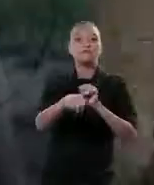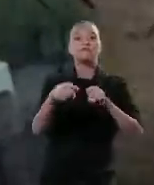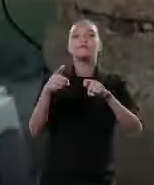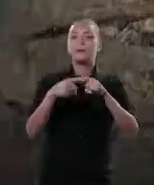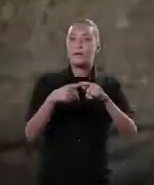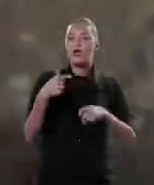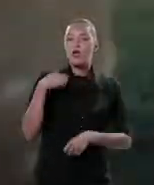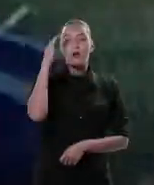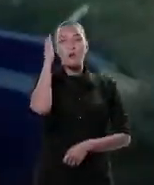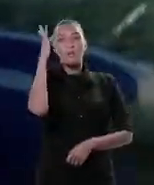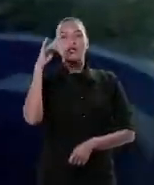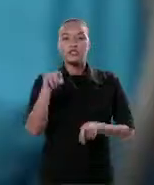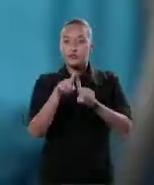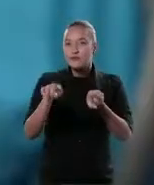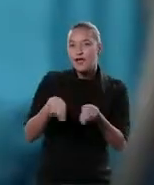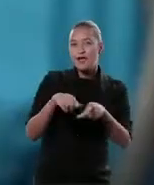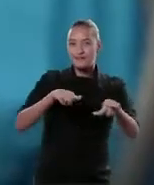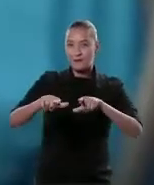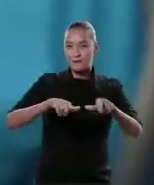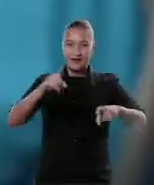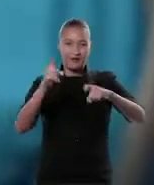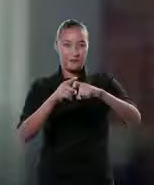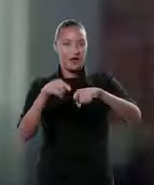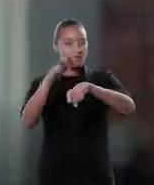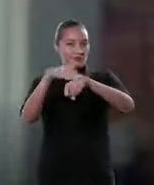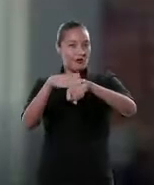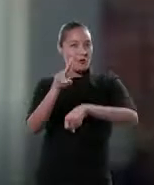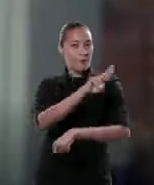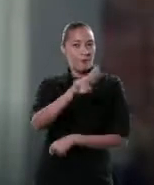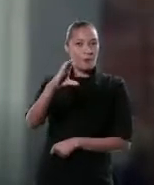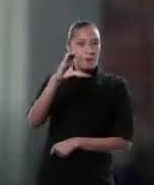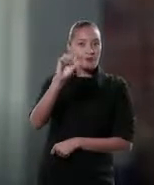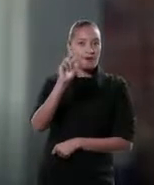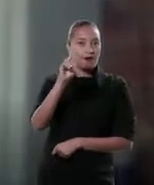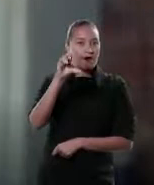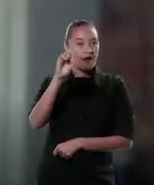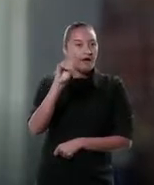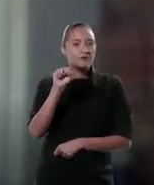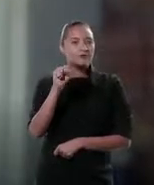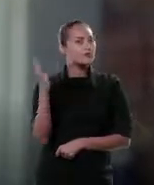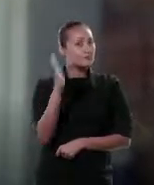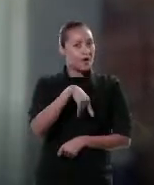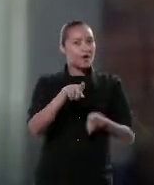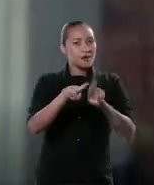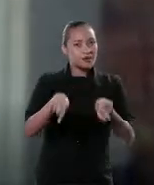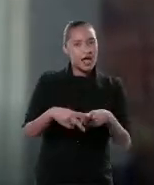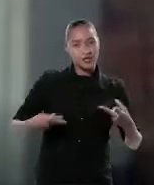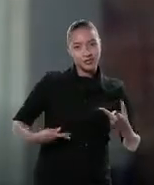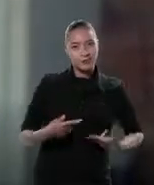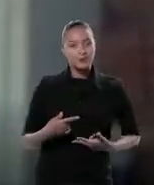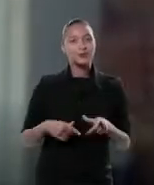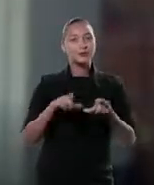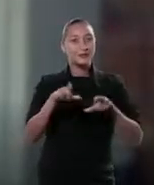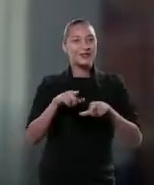ser. Imagina ele com o consultório, atendendo. Doutor Carlos Vinícius Alves Barros, compareça à sala